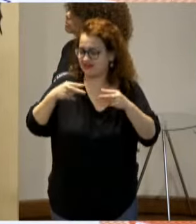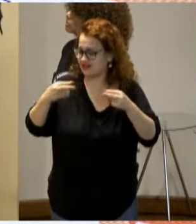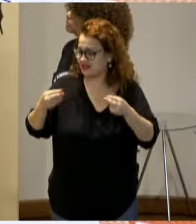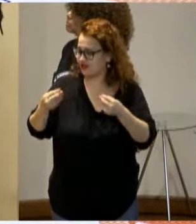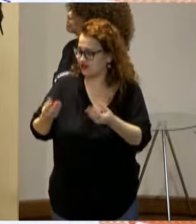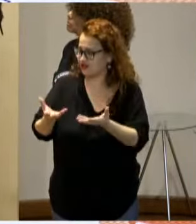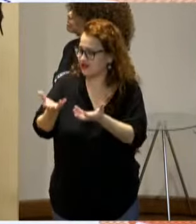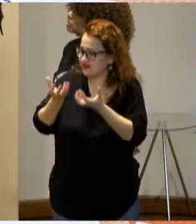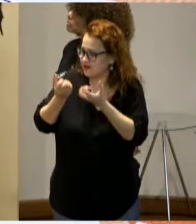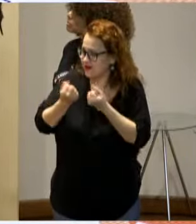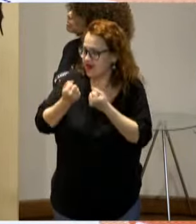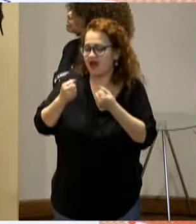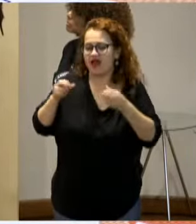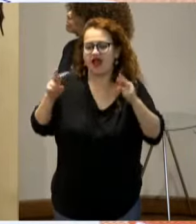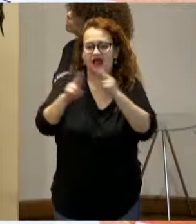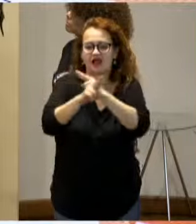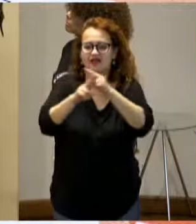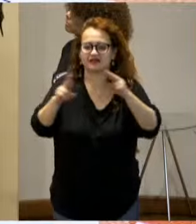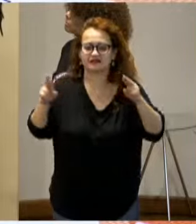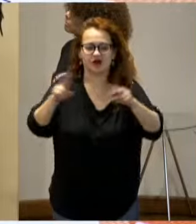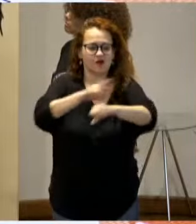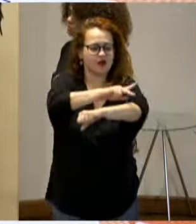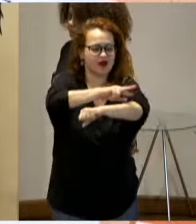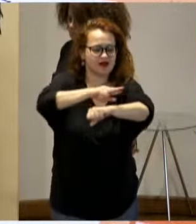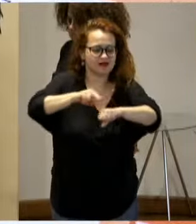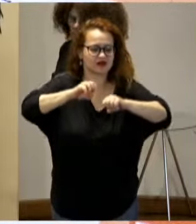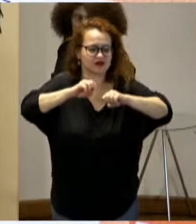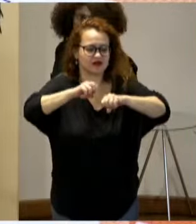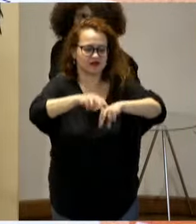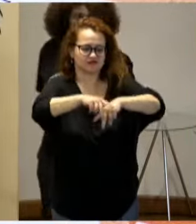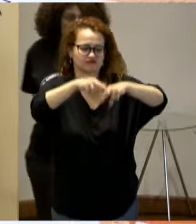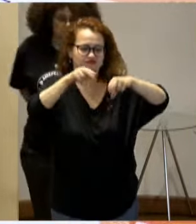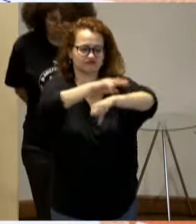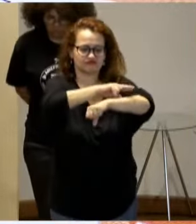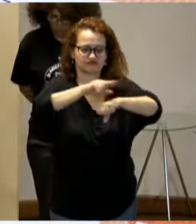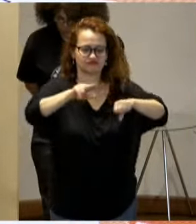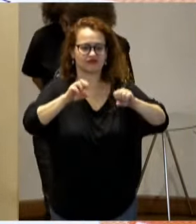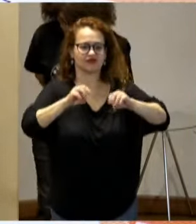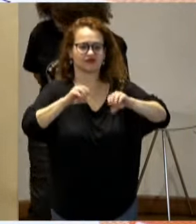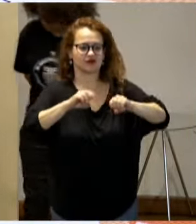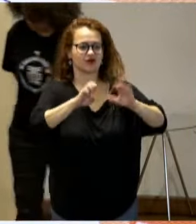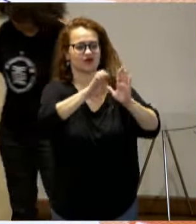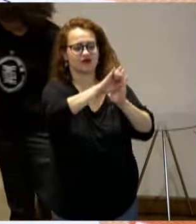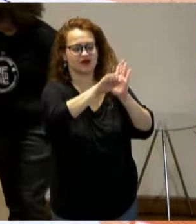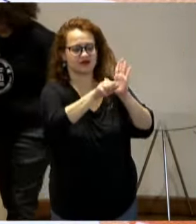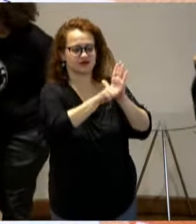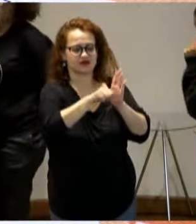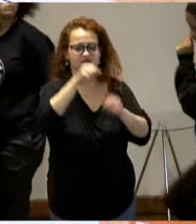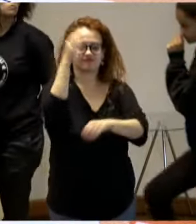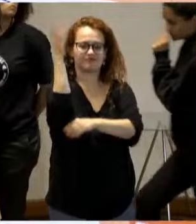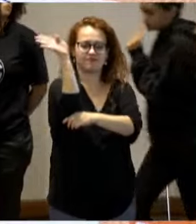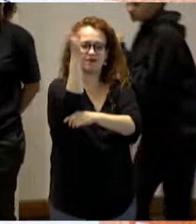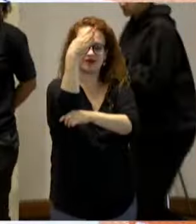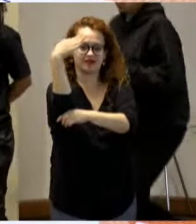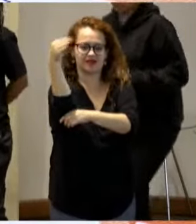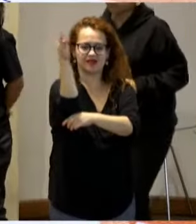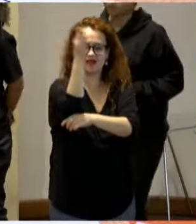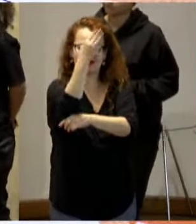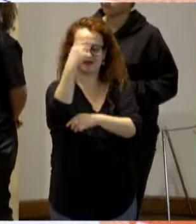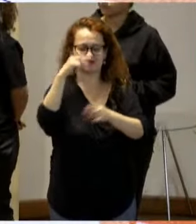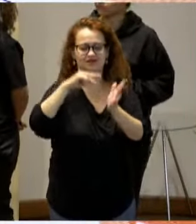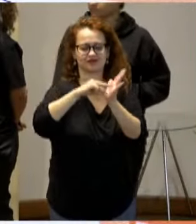as relações raciais e a educação de jovens e adultos são bandeira de vida, são luta de vida